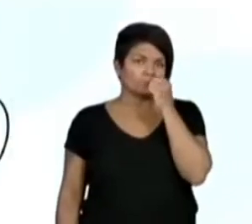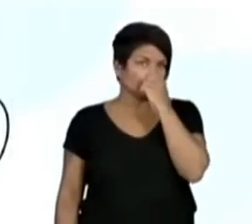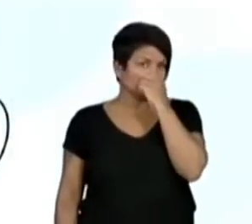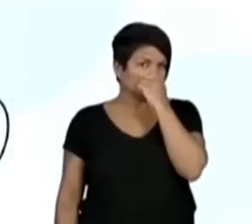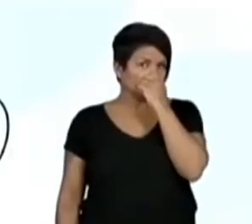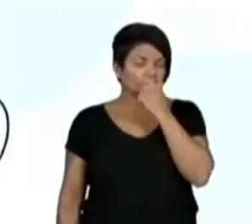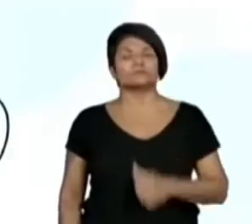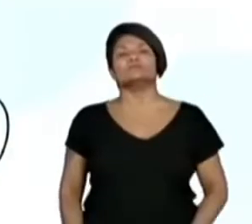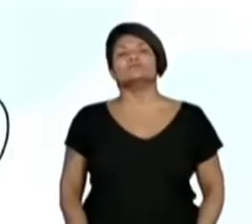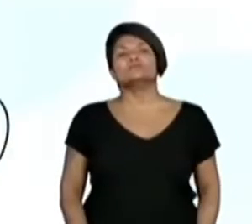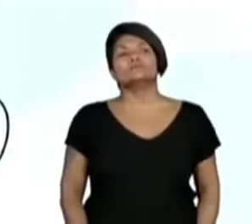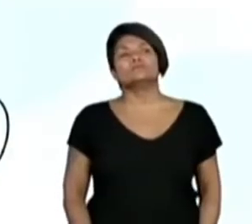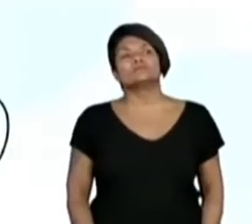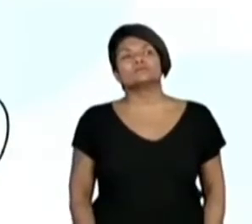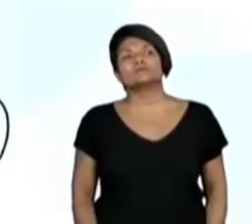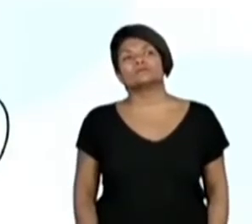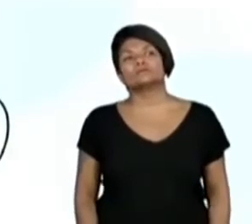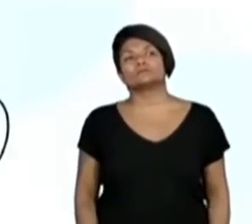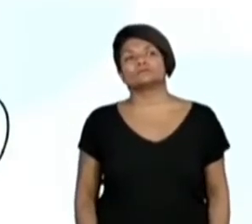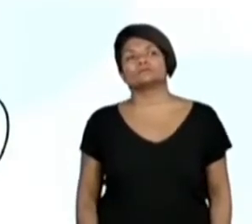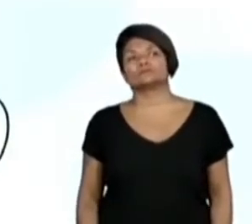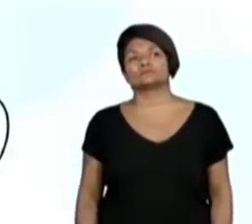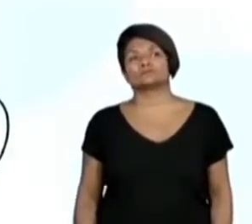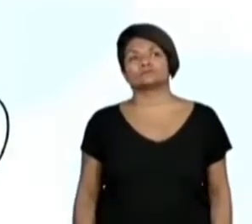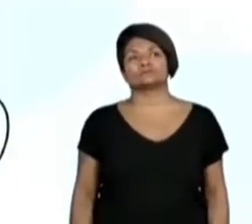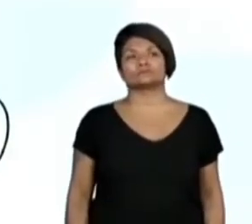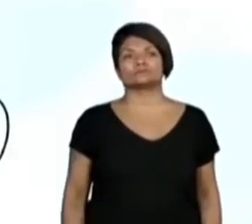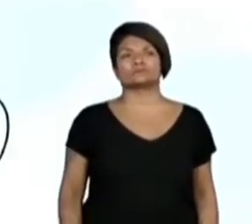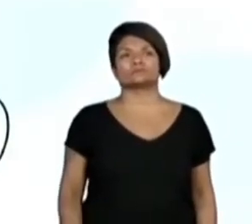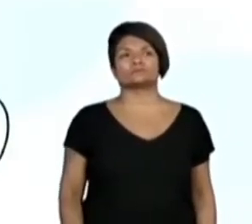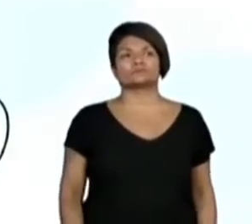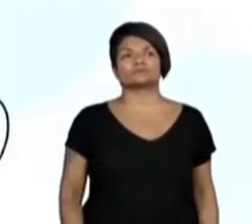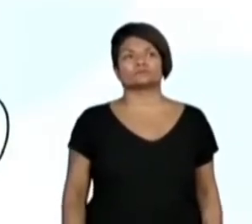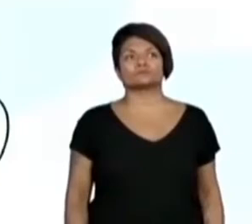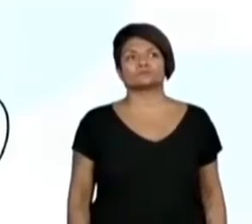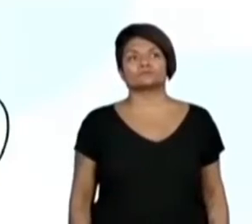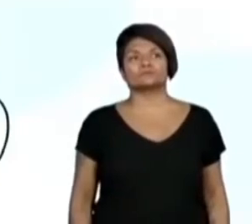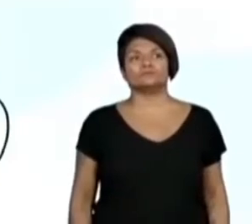Não deixa assim mesmo, vamos. Eu vou fazer o risco com a caneta amarela, melhor.